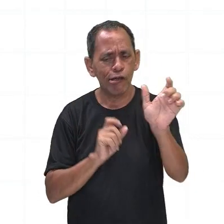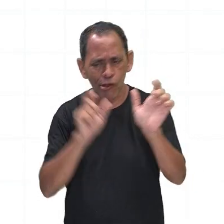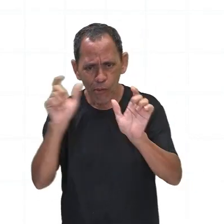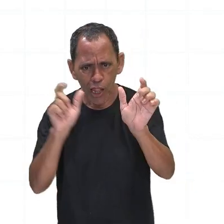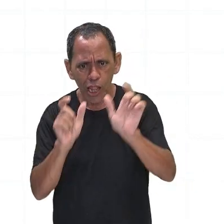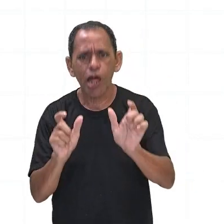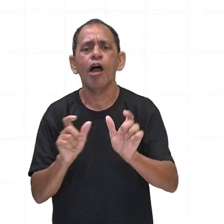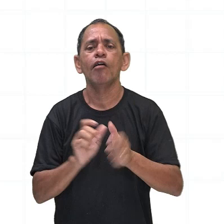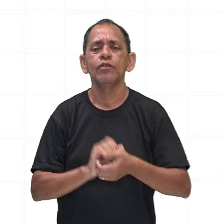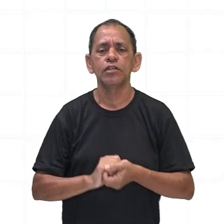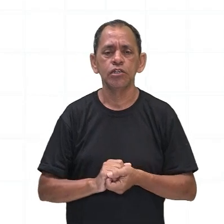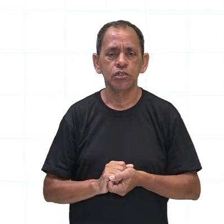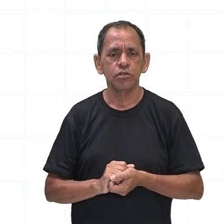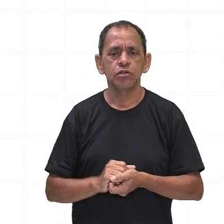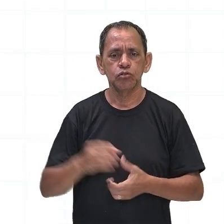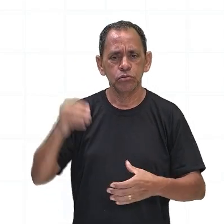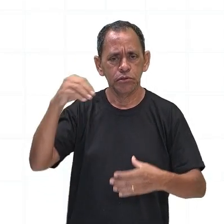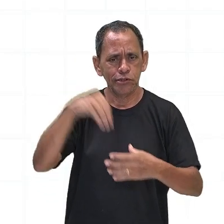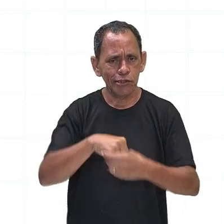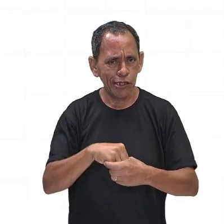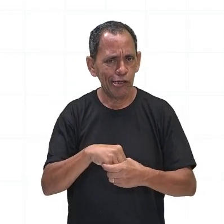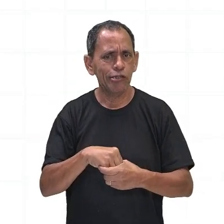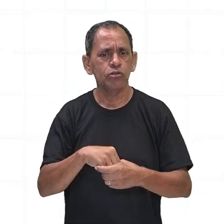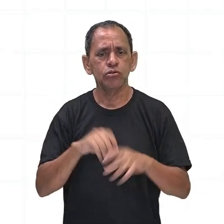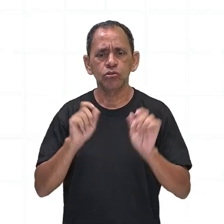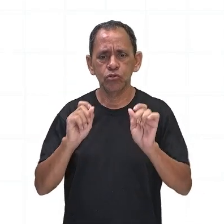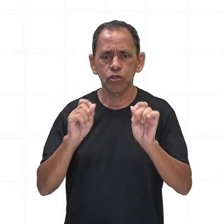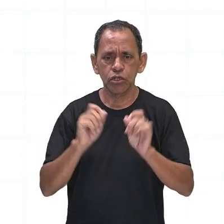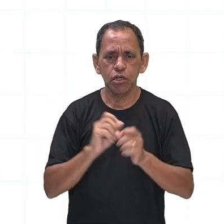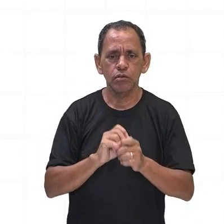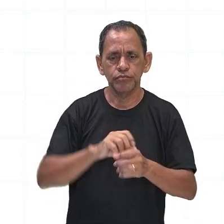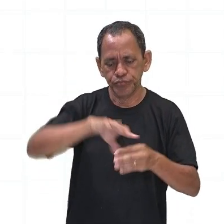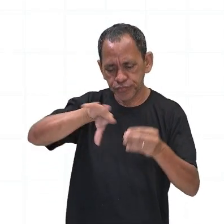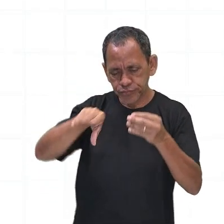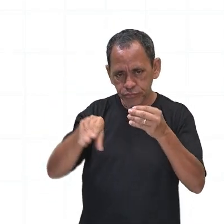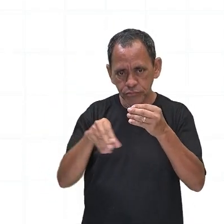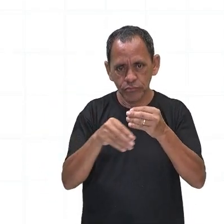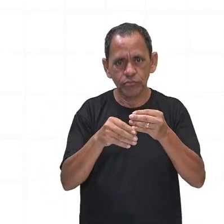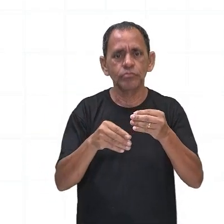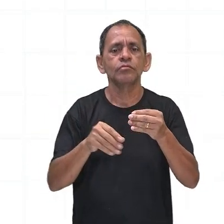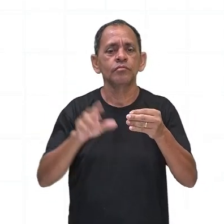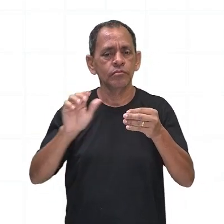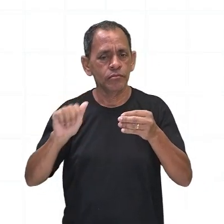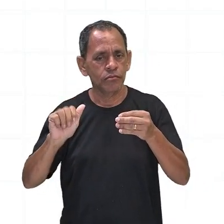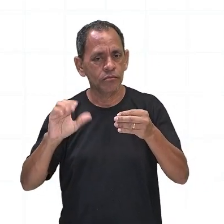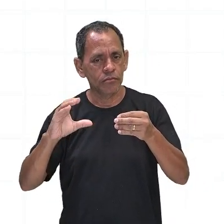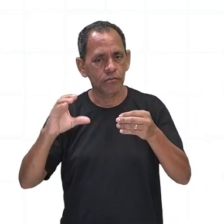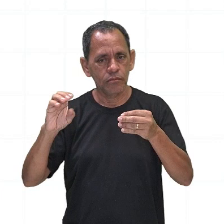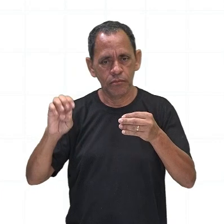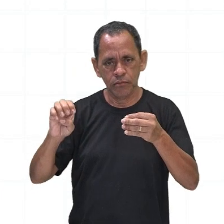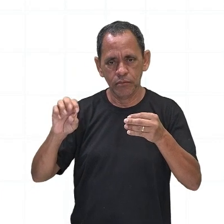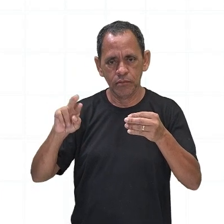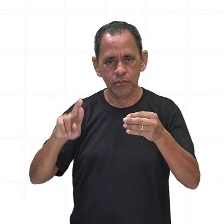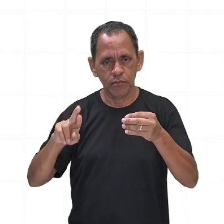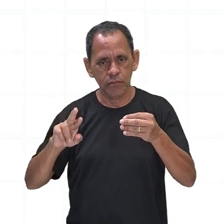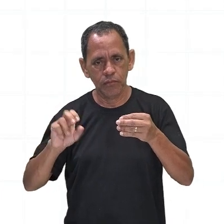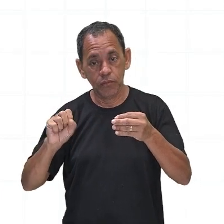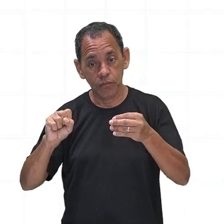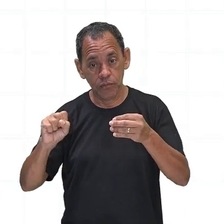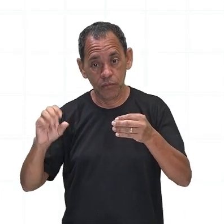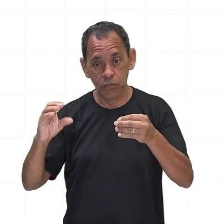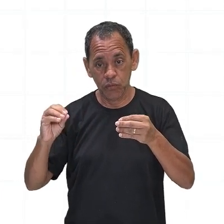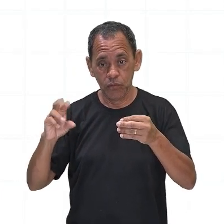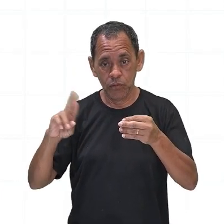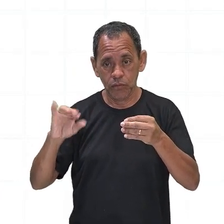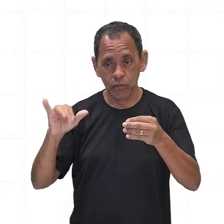os adnominais, eles são classificados como termos acessórios. Então já compreendemos, fazendo aí uma relação com um